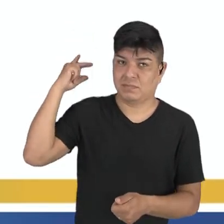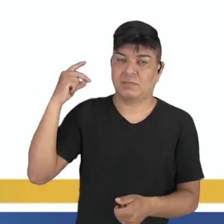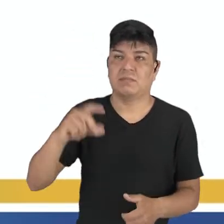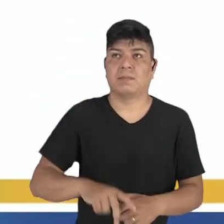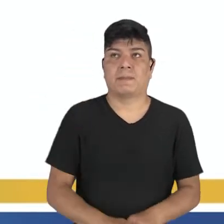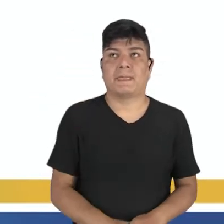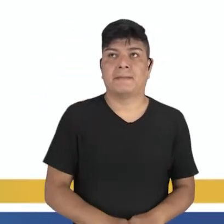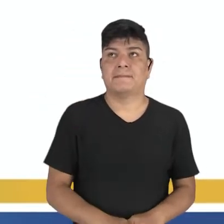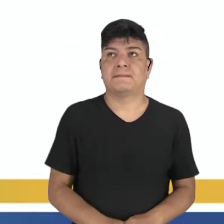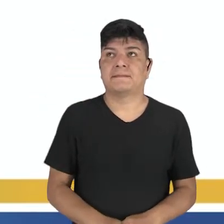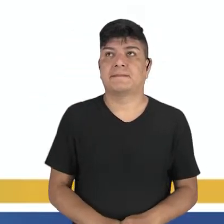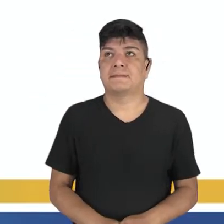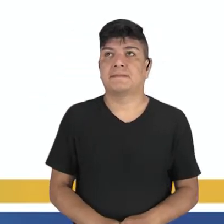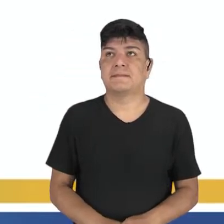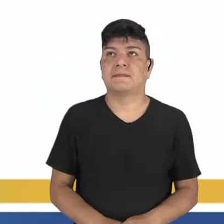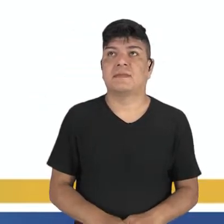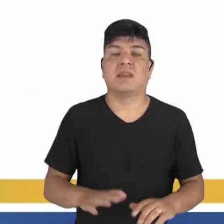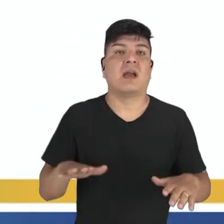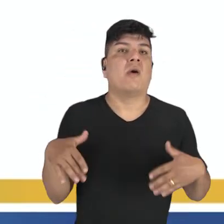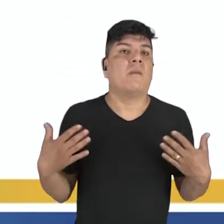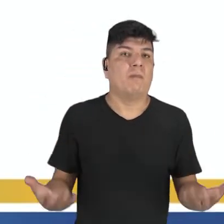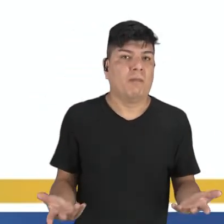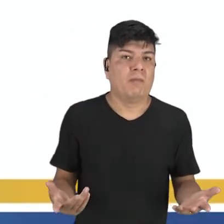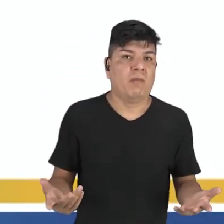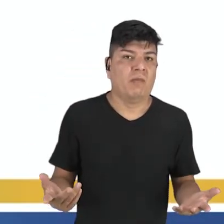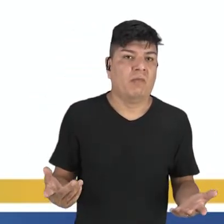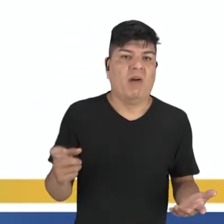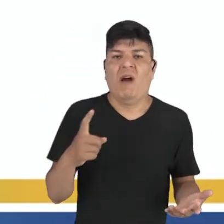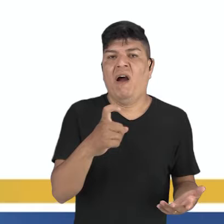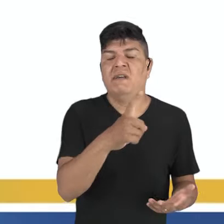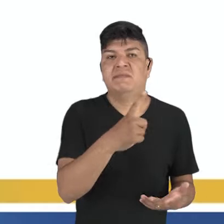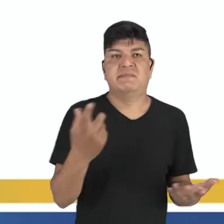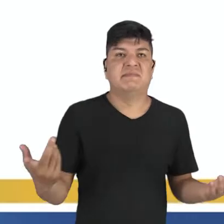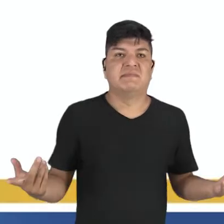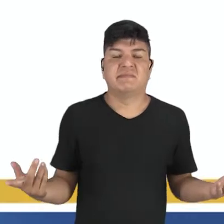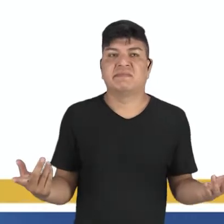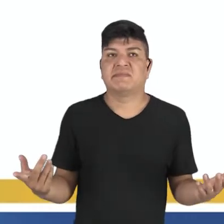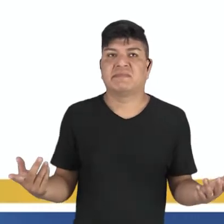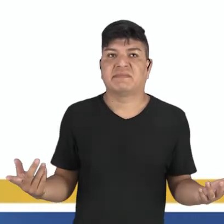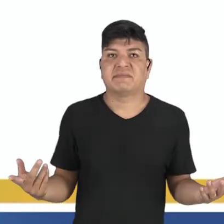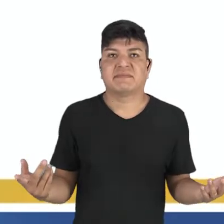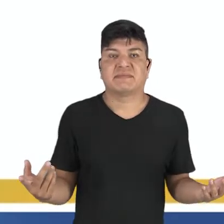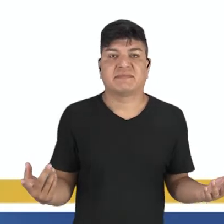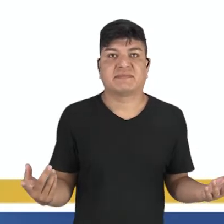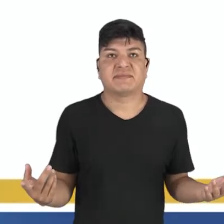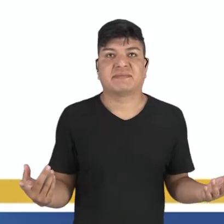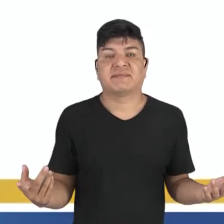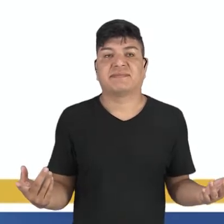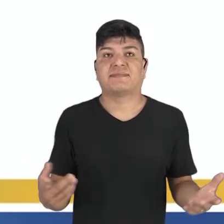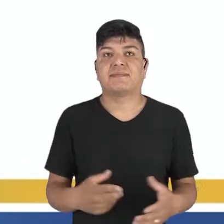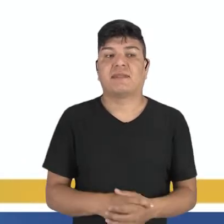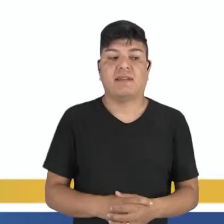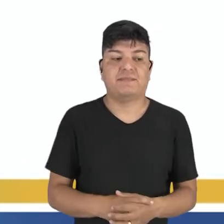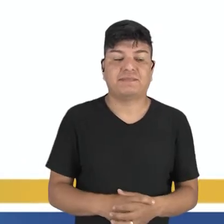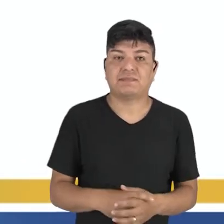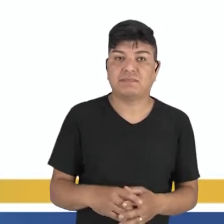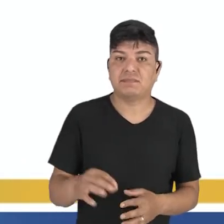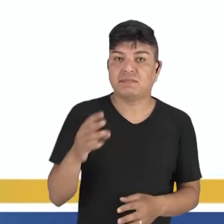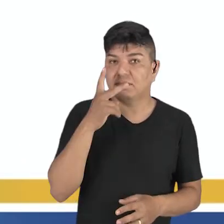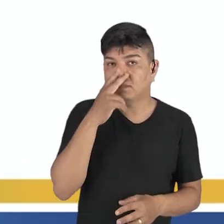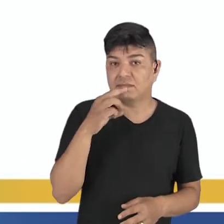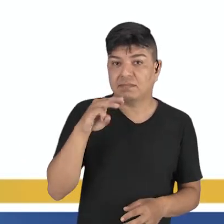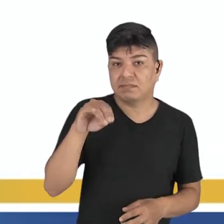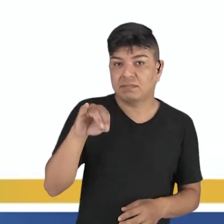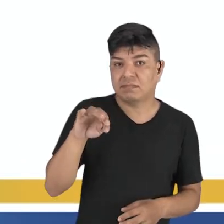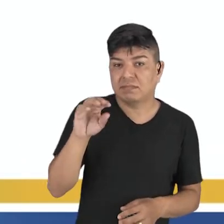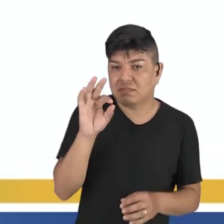né? Que organismos foram esses, né? O que eles encontraram foram estruturas, micróbios, né, ali